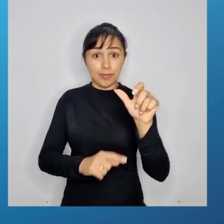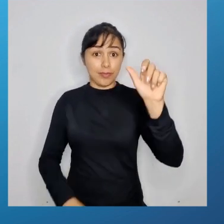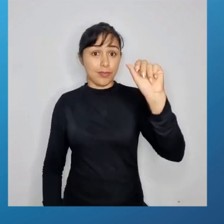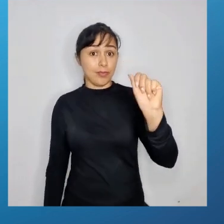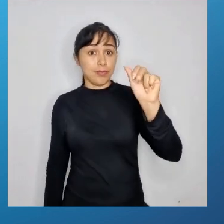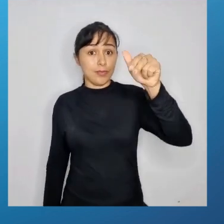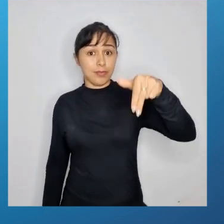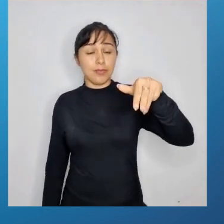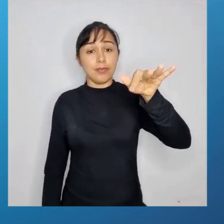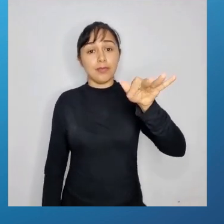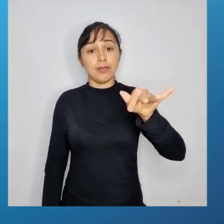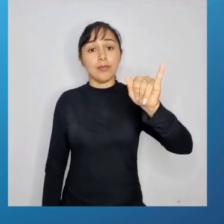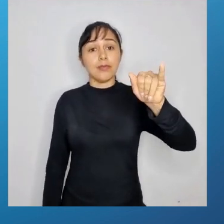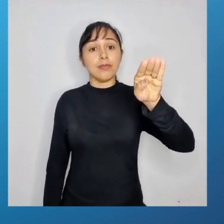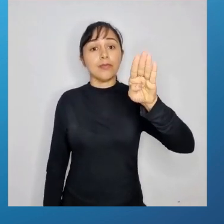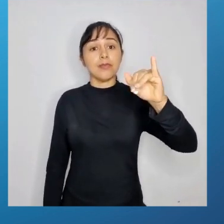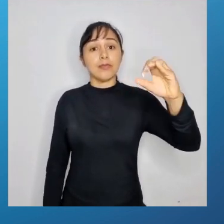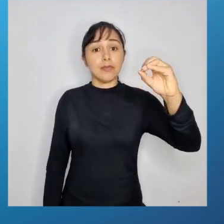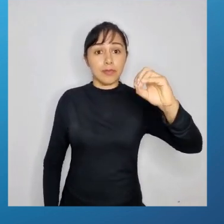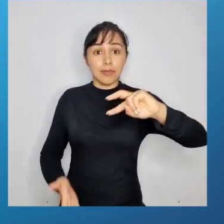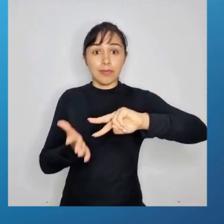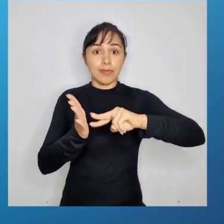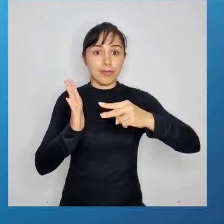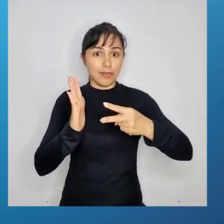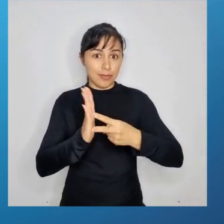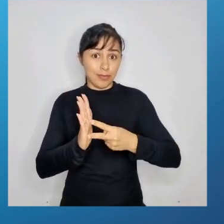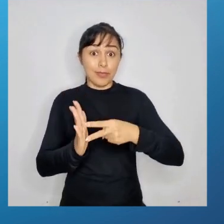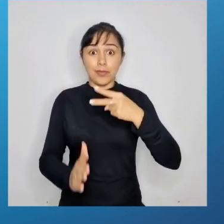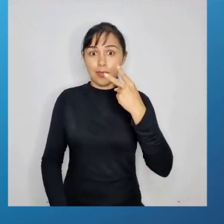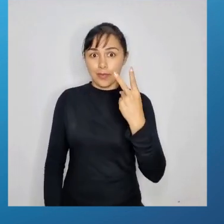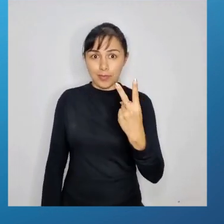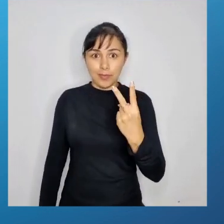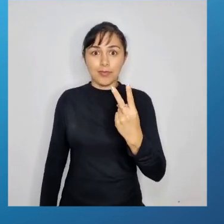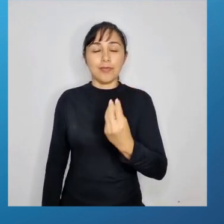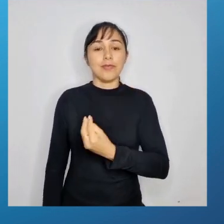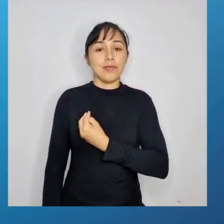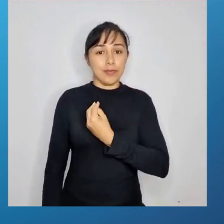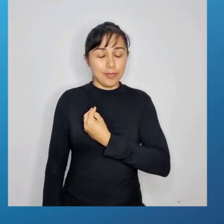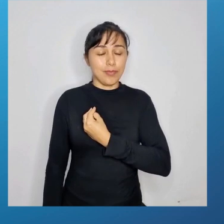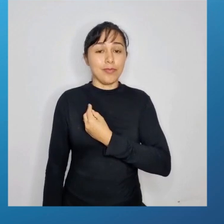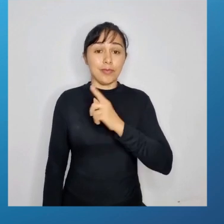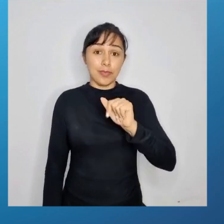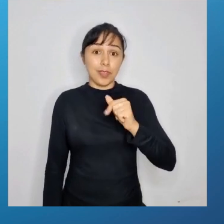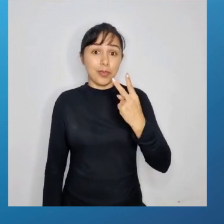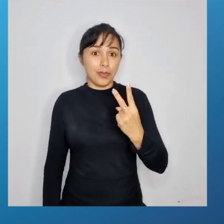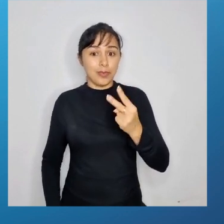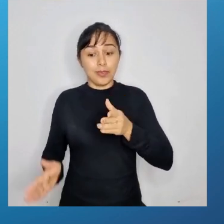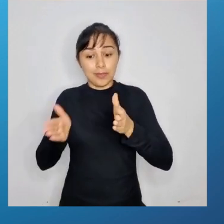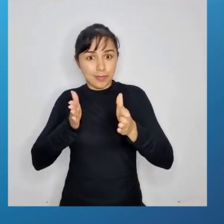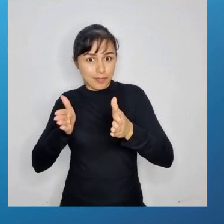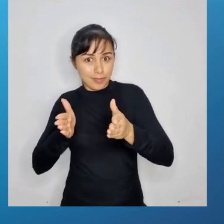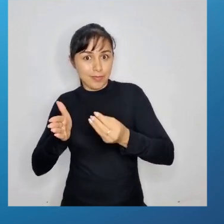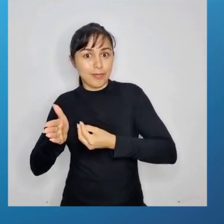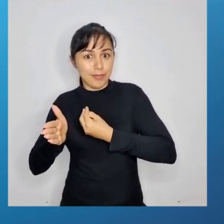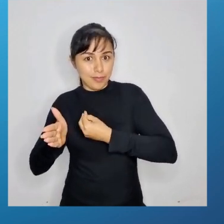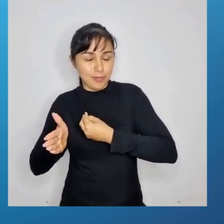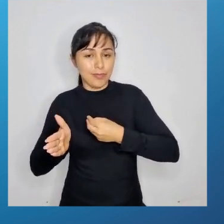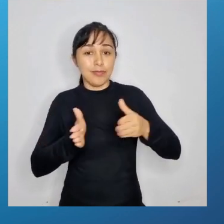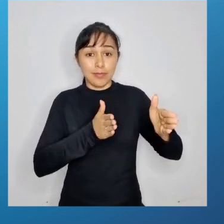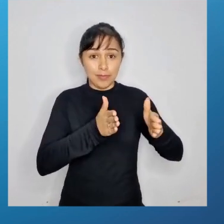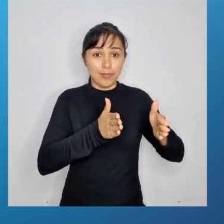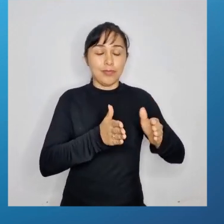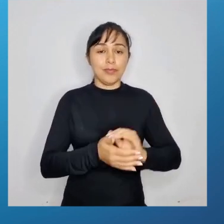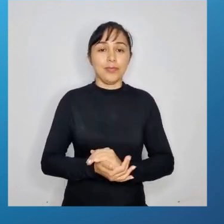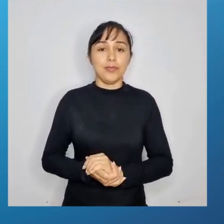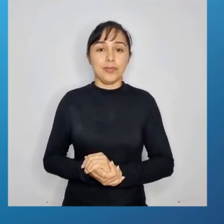anfíbio significa dois, e a palavra bio significa vida, ou seja, dois modos de vida, duas fases de